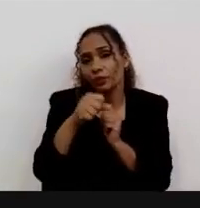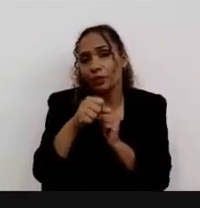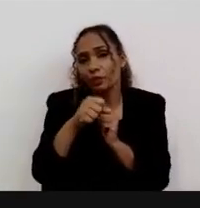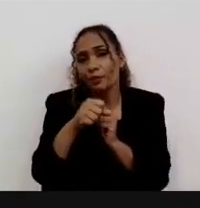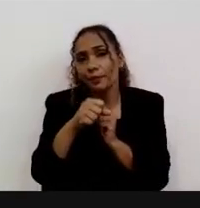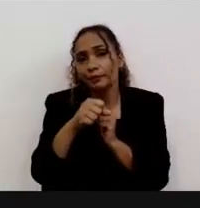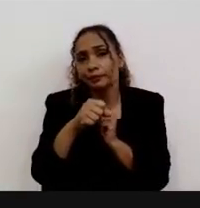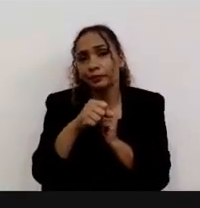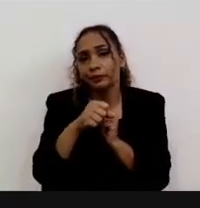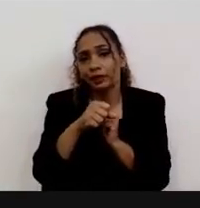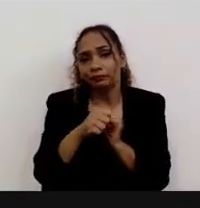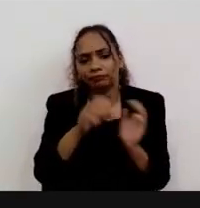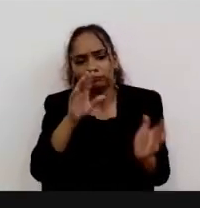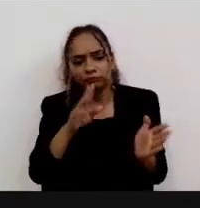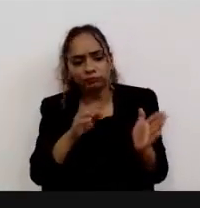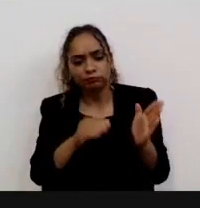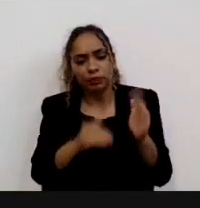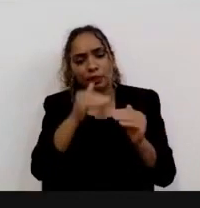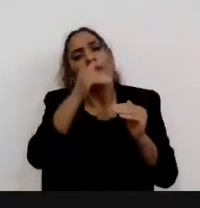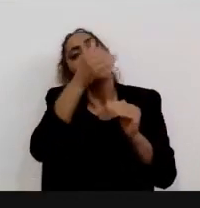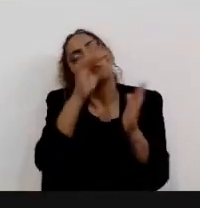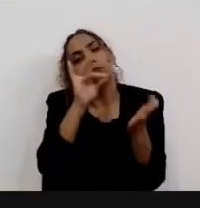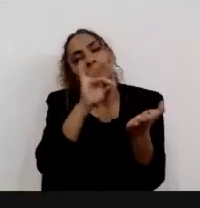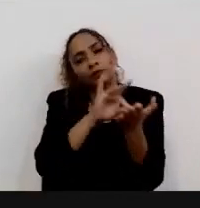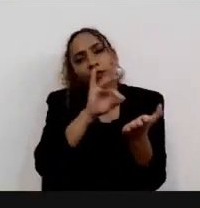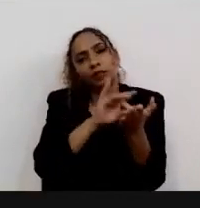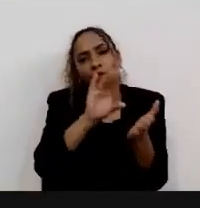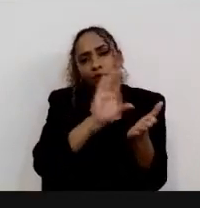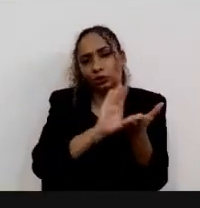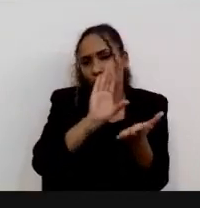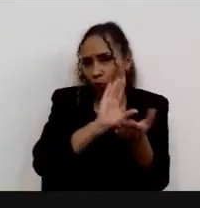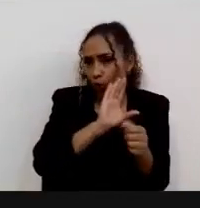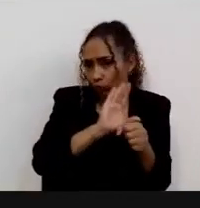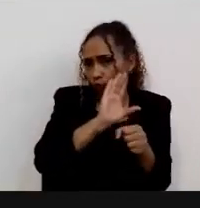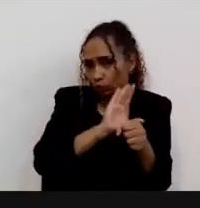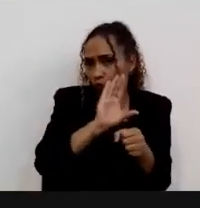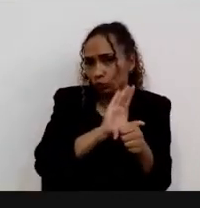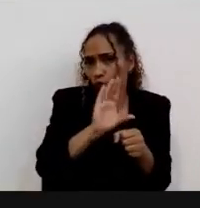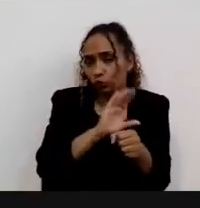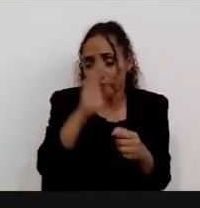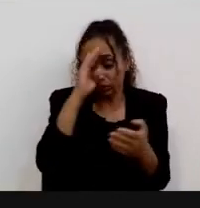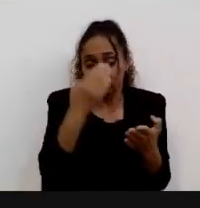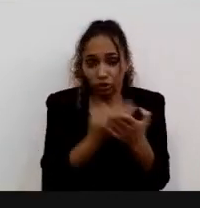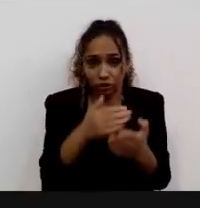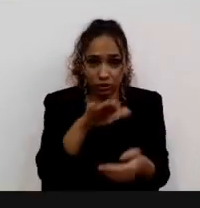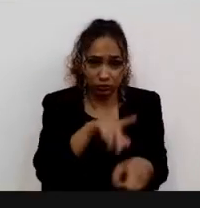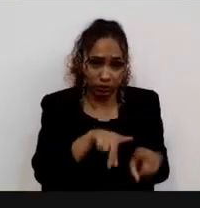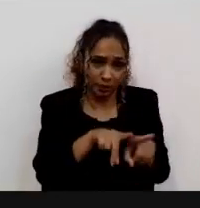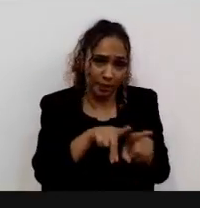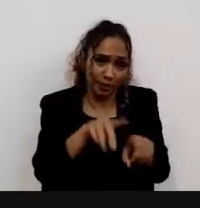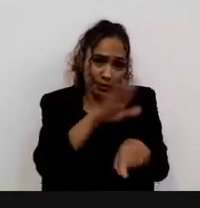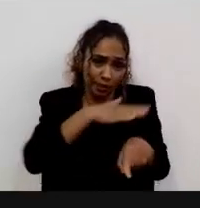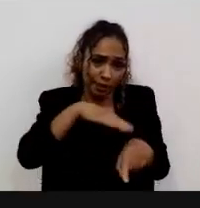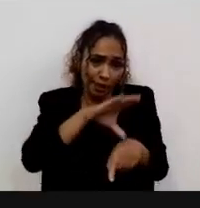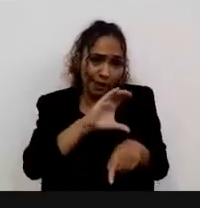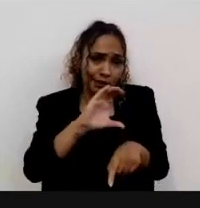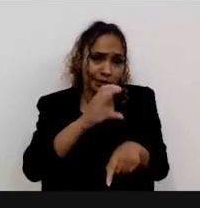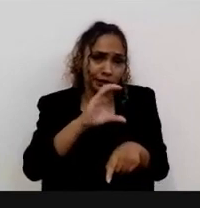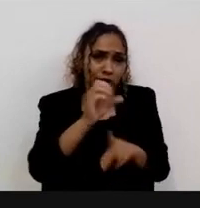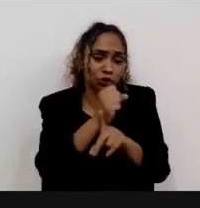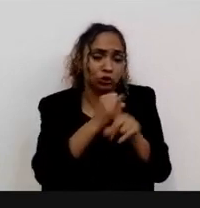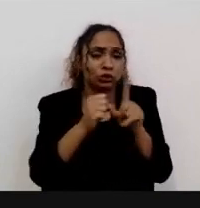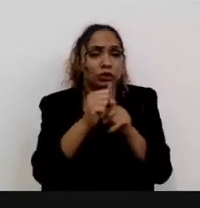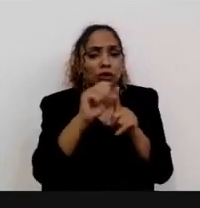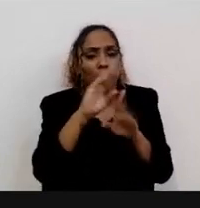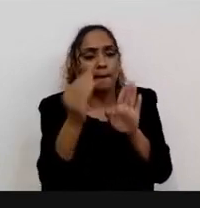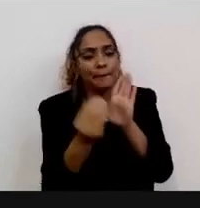saindo da inércia, né? Alguns já saíram da inércia, né, esses cursos, né? Eu acredito também que outros cursos na área de ciências sociais